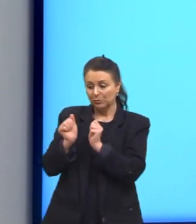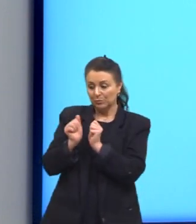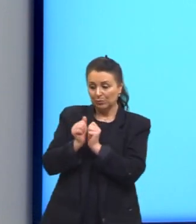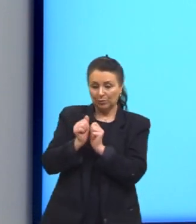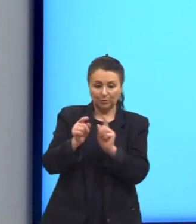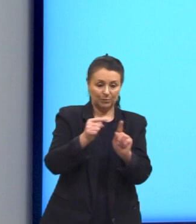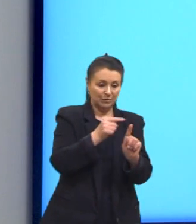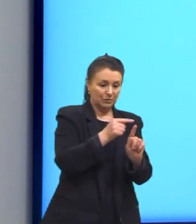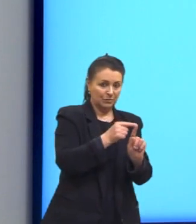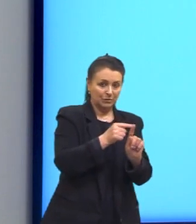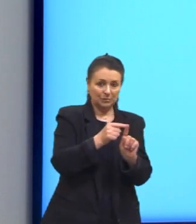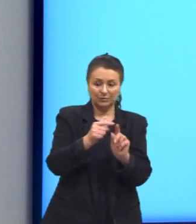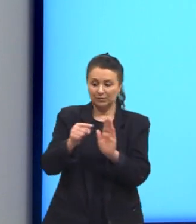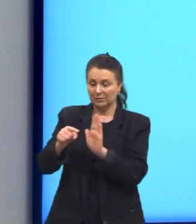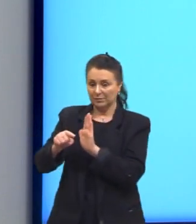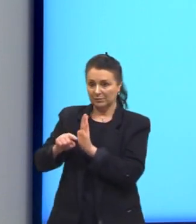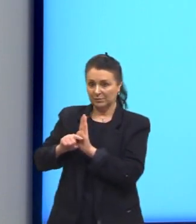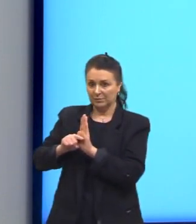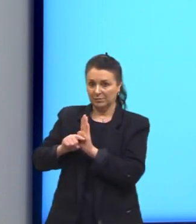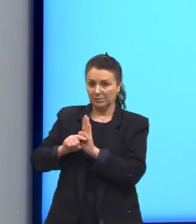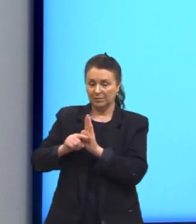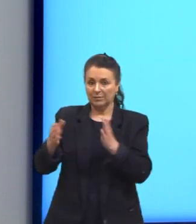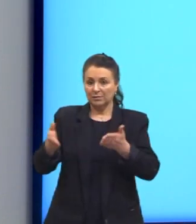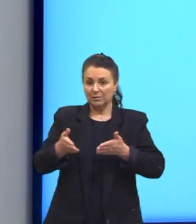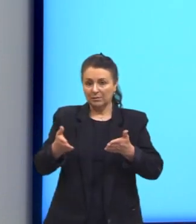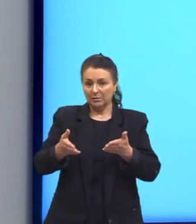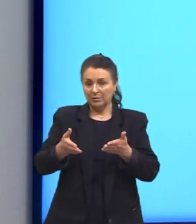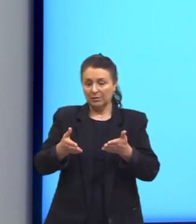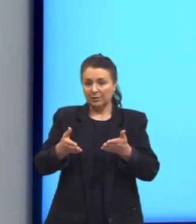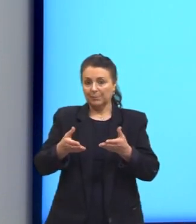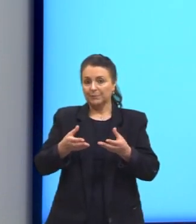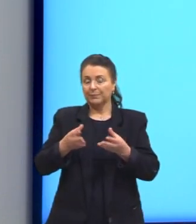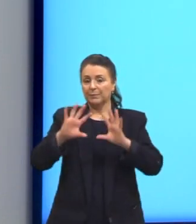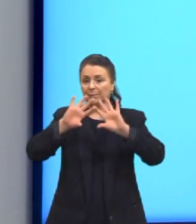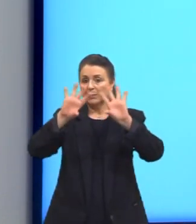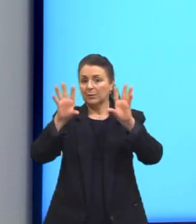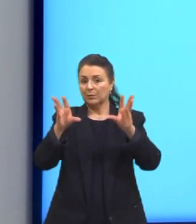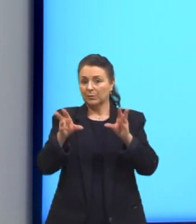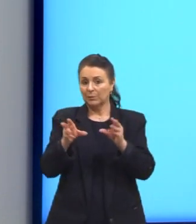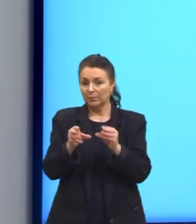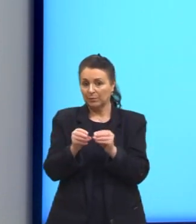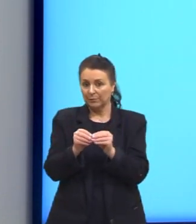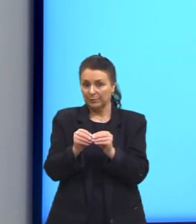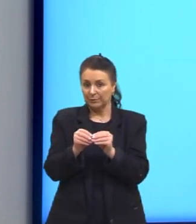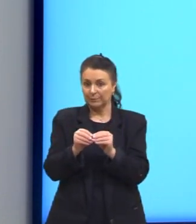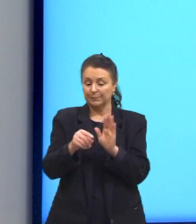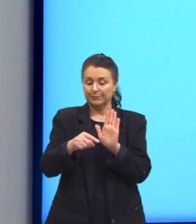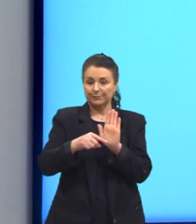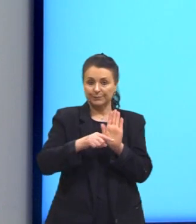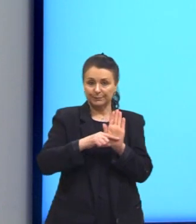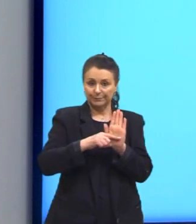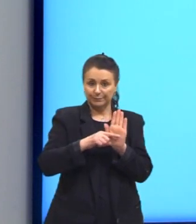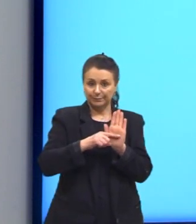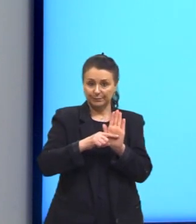termos negativos. E agora eu vou finalizar, então, fazendo essa operação de subtração, né?